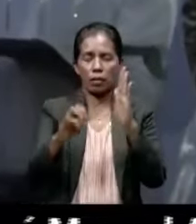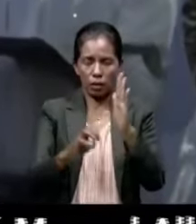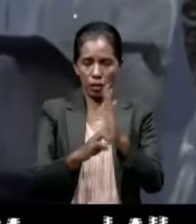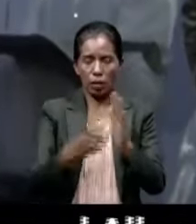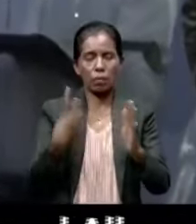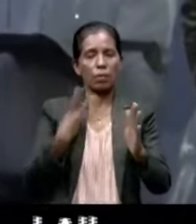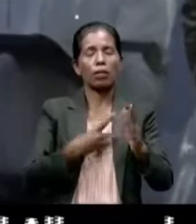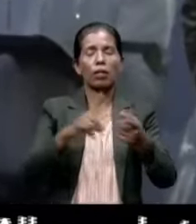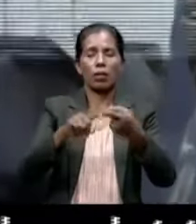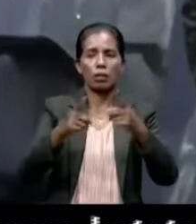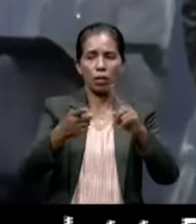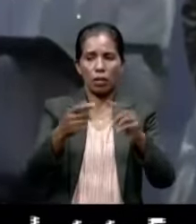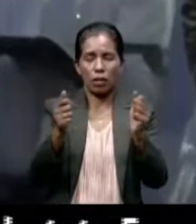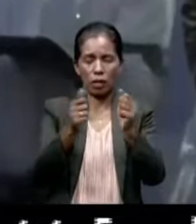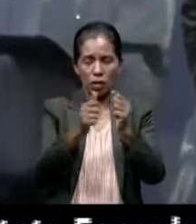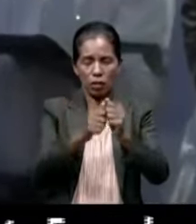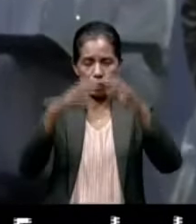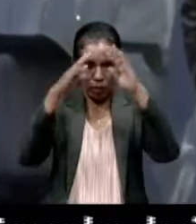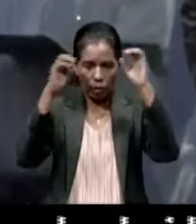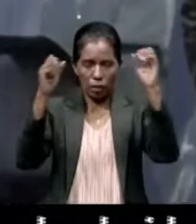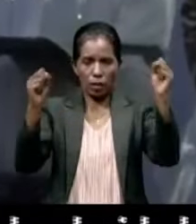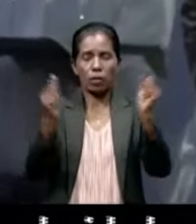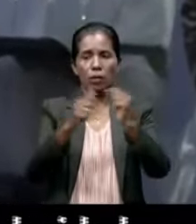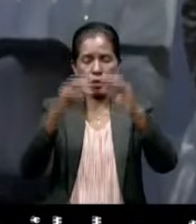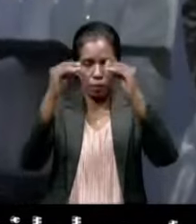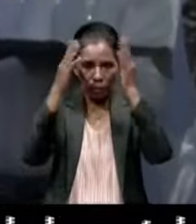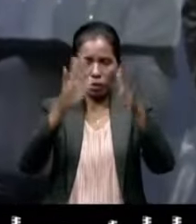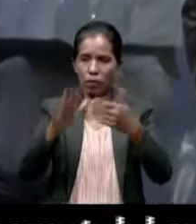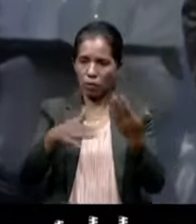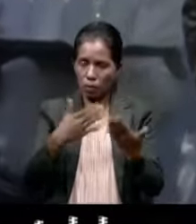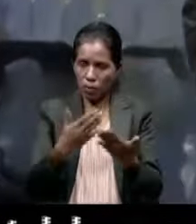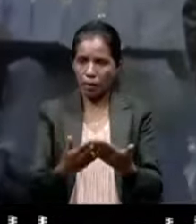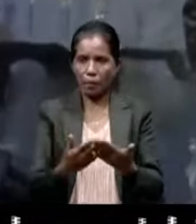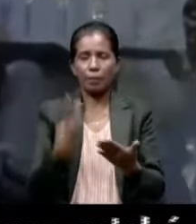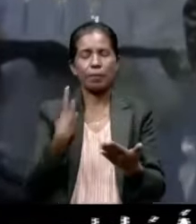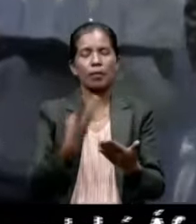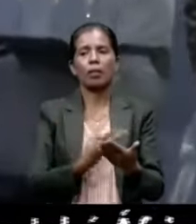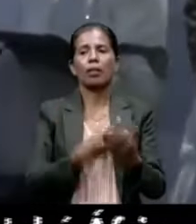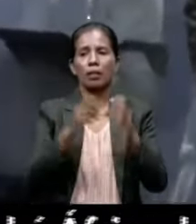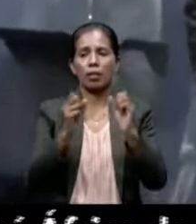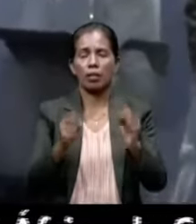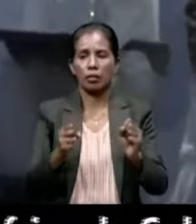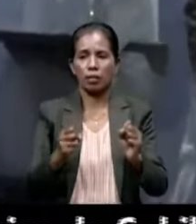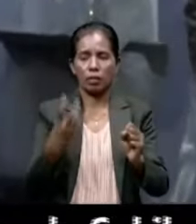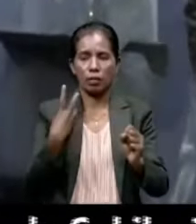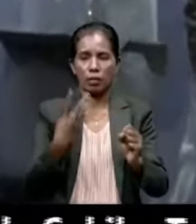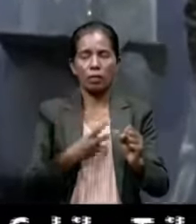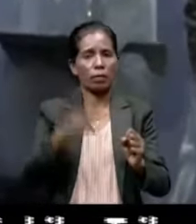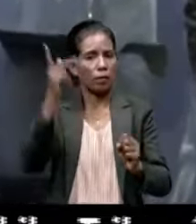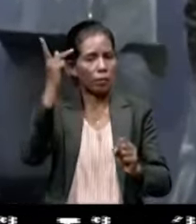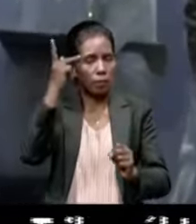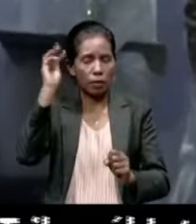amigo Presidente Marcelo Rebelo de Sousa, tive demoradamente com o senhor